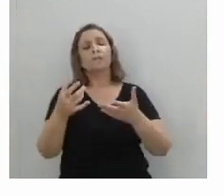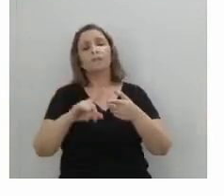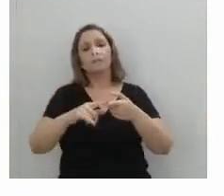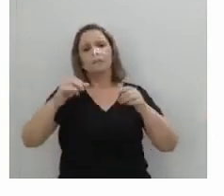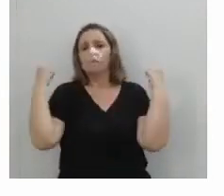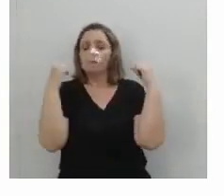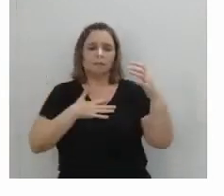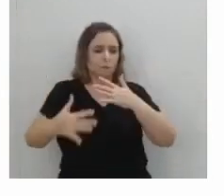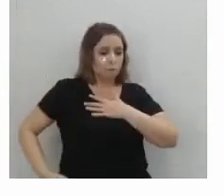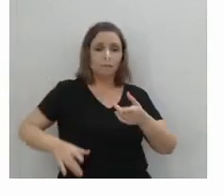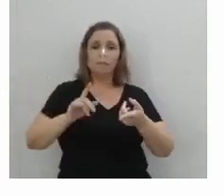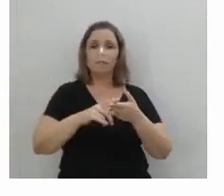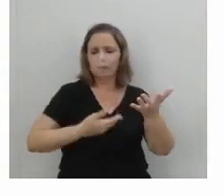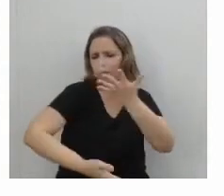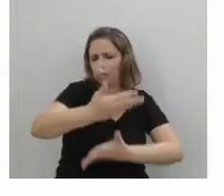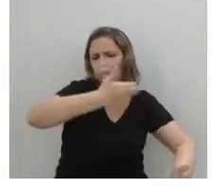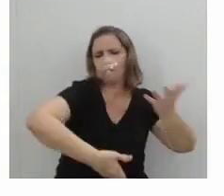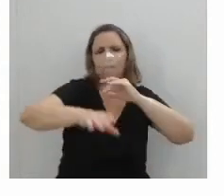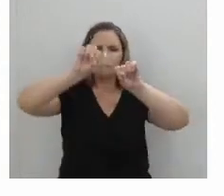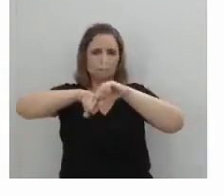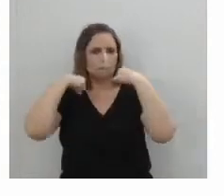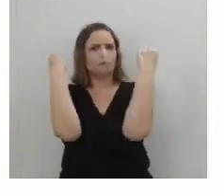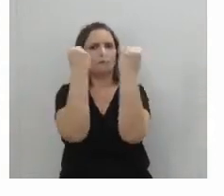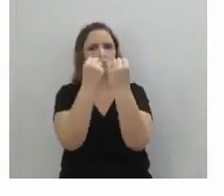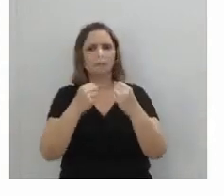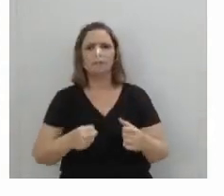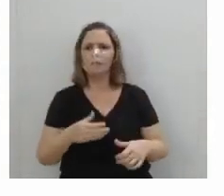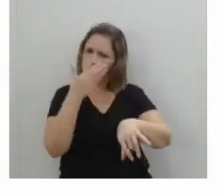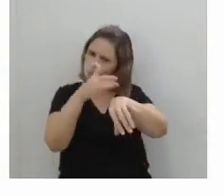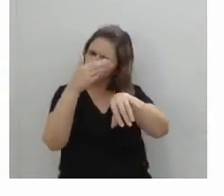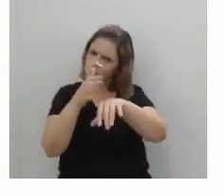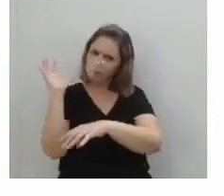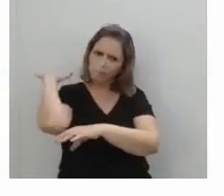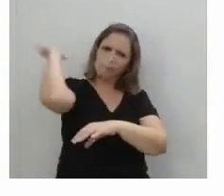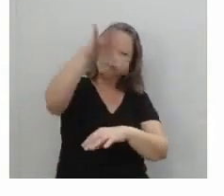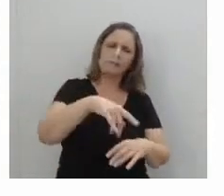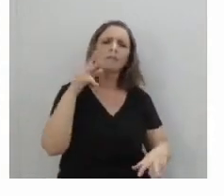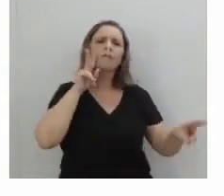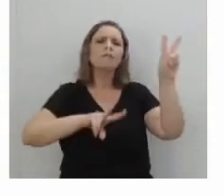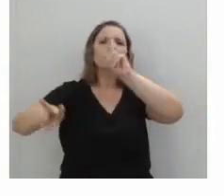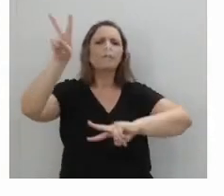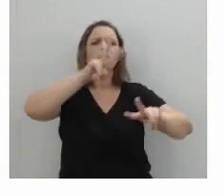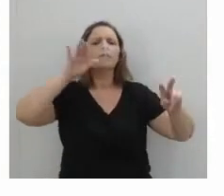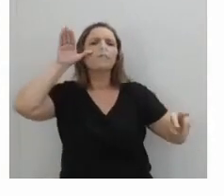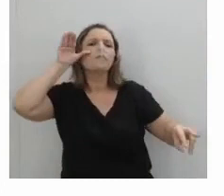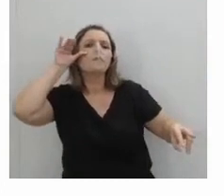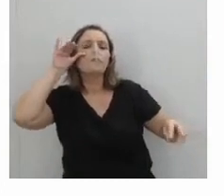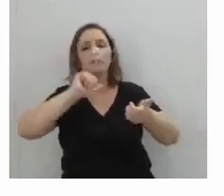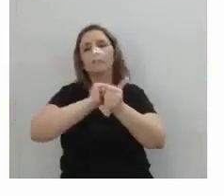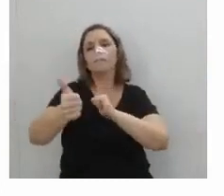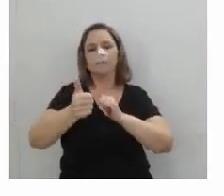oferece chances reais de interação social. Então, vamos praticar handebol. Vamos ver aí as curiosidades